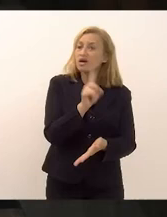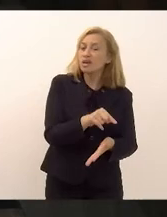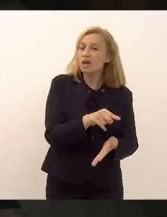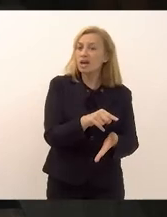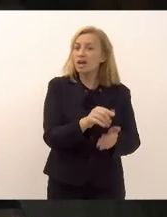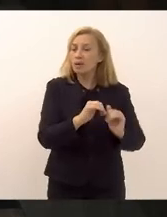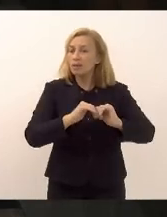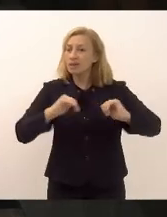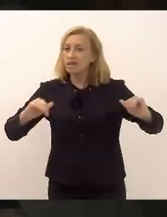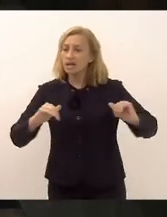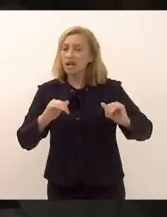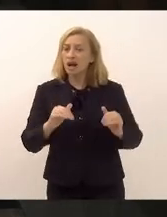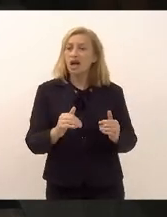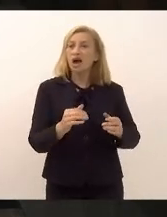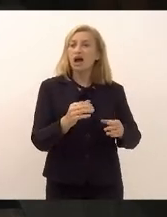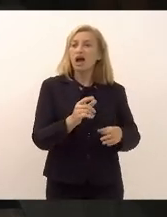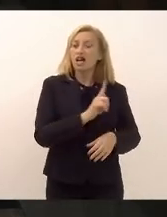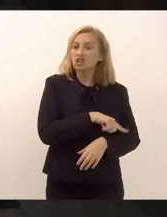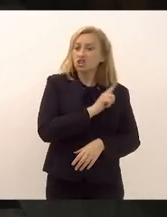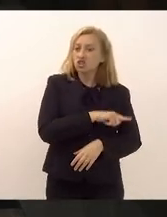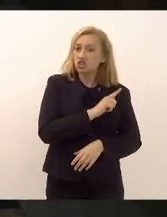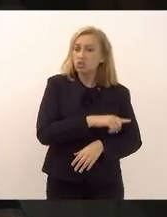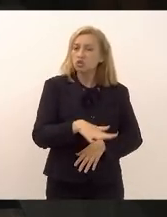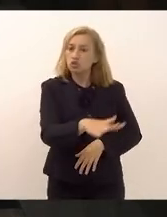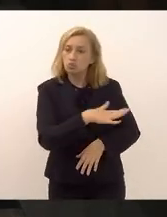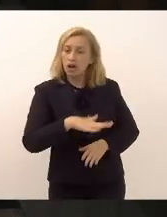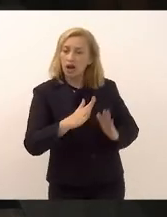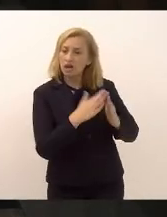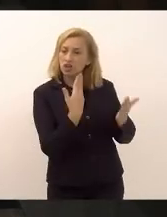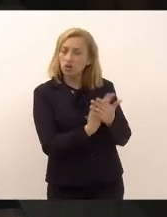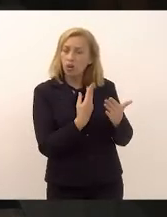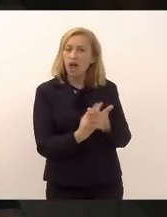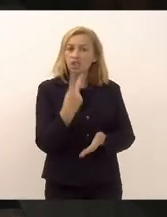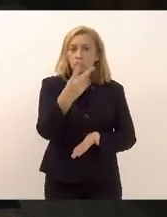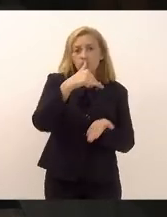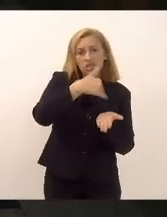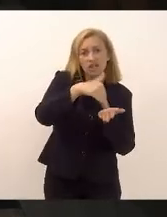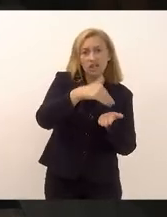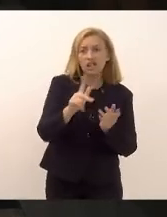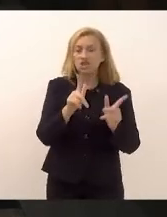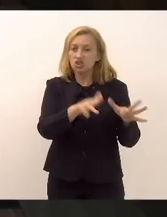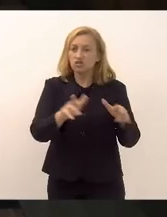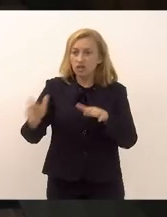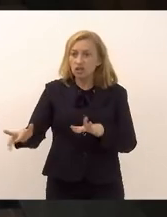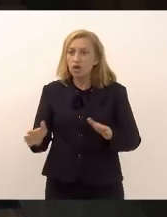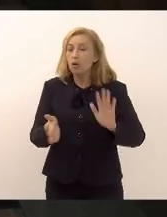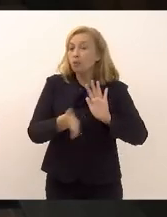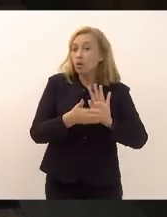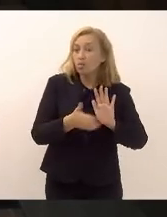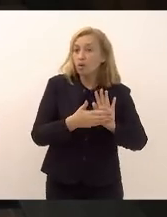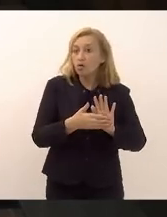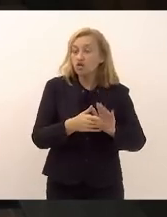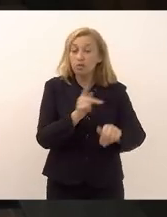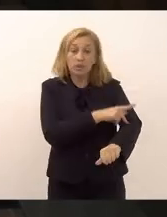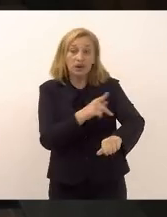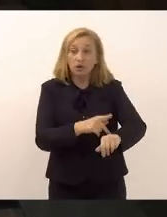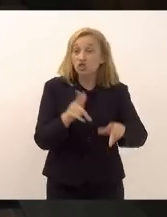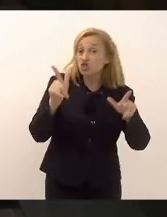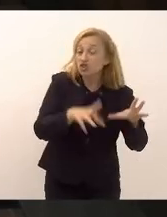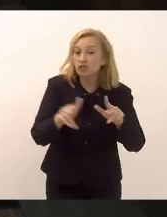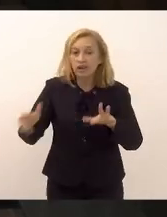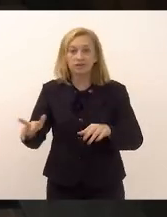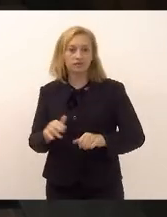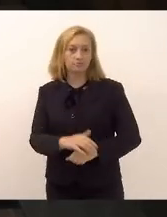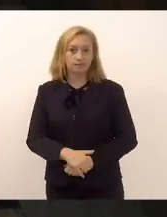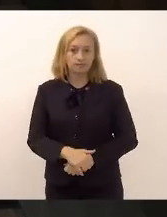a gestão de uma unidade escolar entre duas secretarias diferentes, com propostas pedagógicas e marcos legais